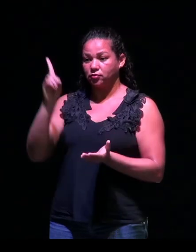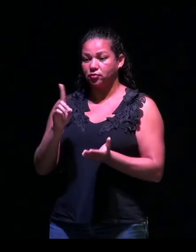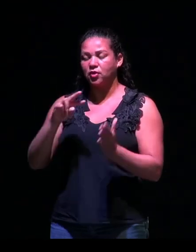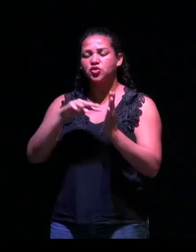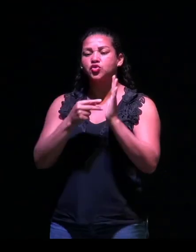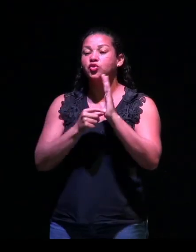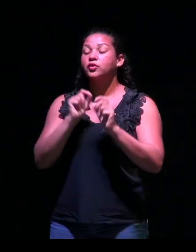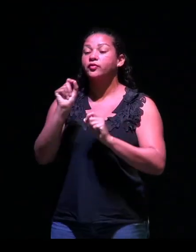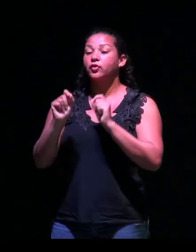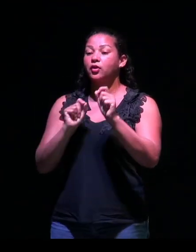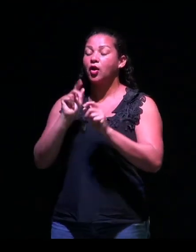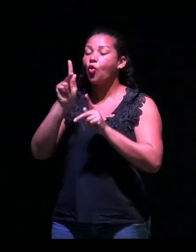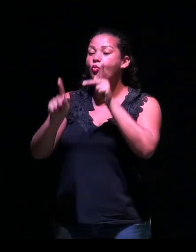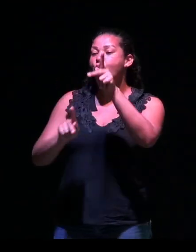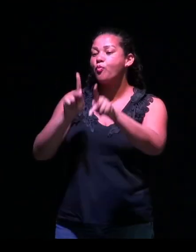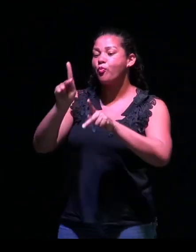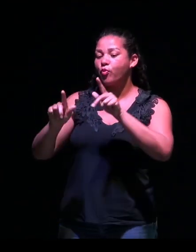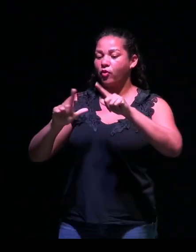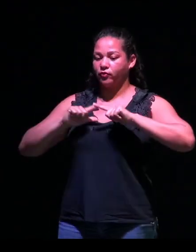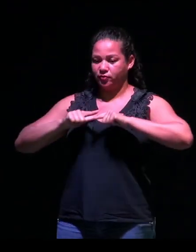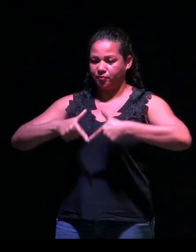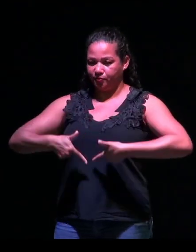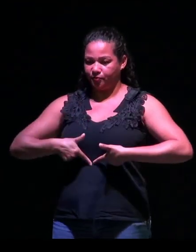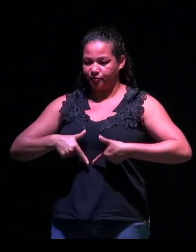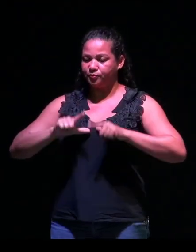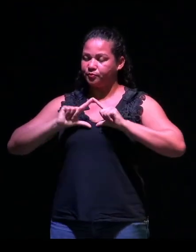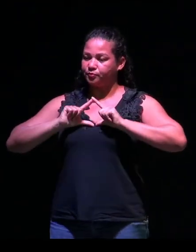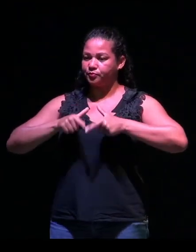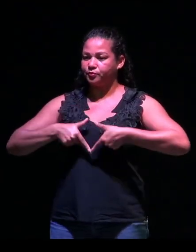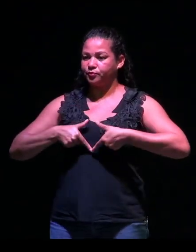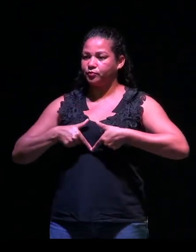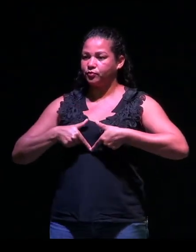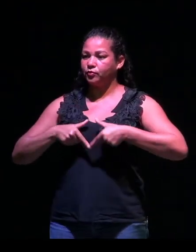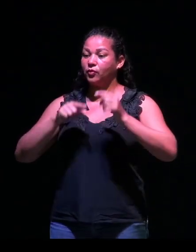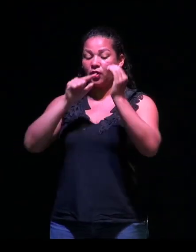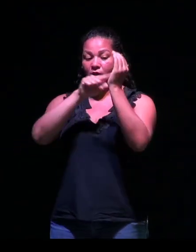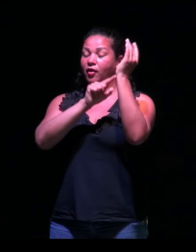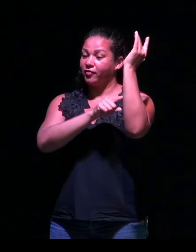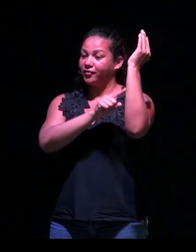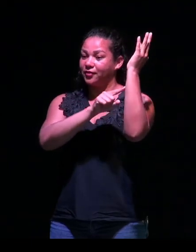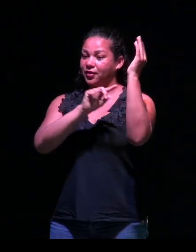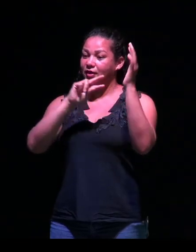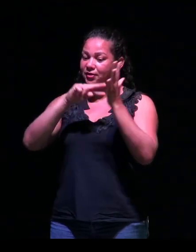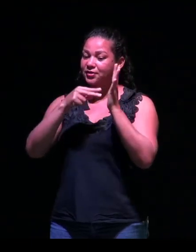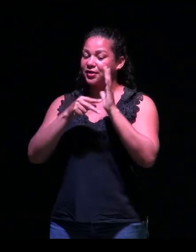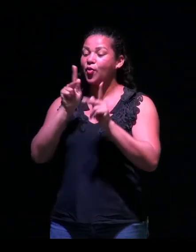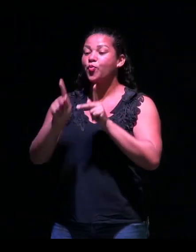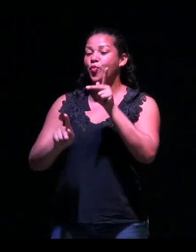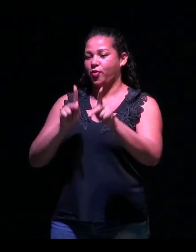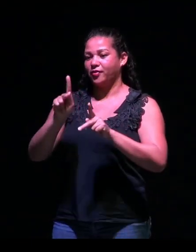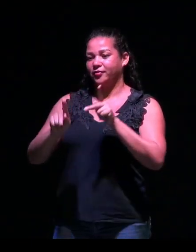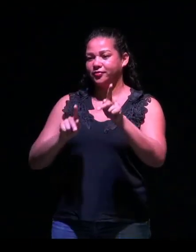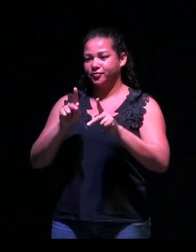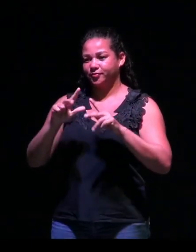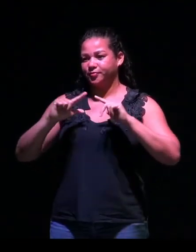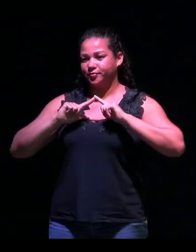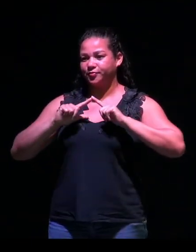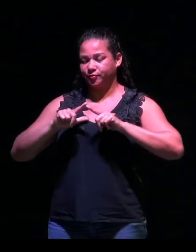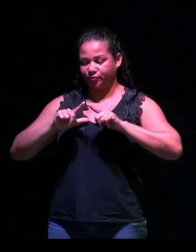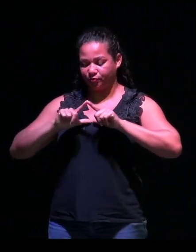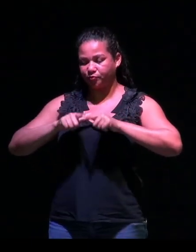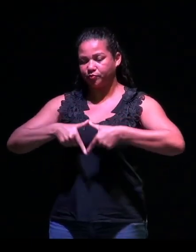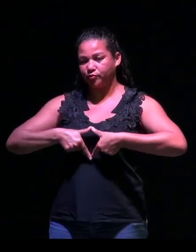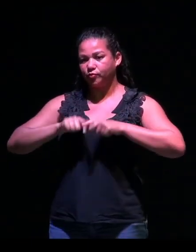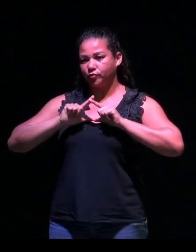ele está se referindo à nação de Israel. Aliás, essa figueira, né? A lição da figueira. Jesus